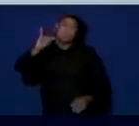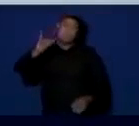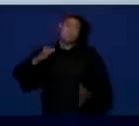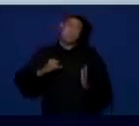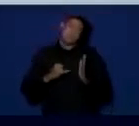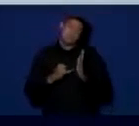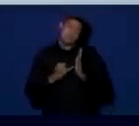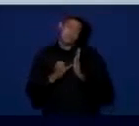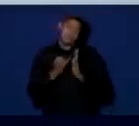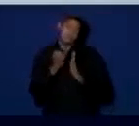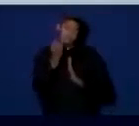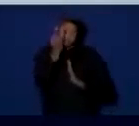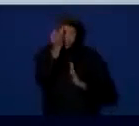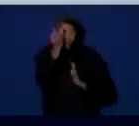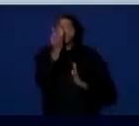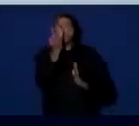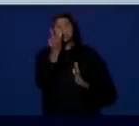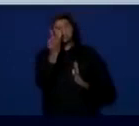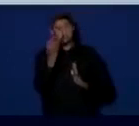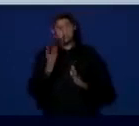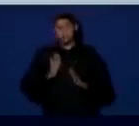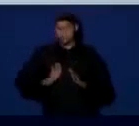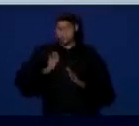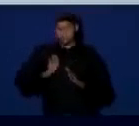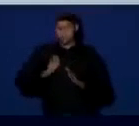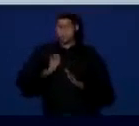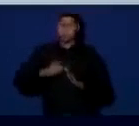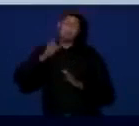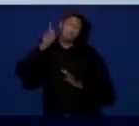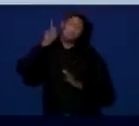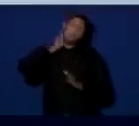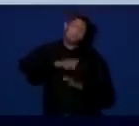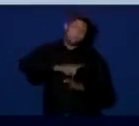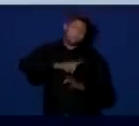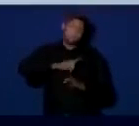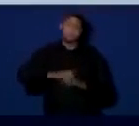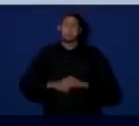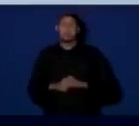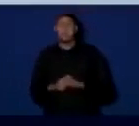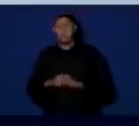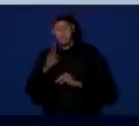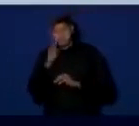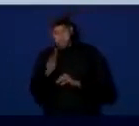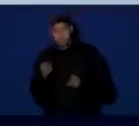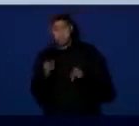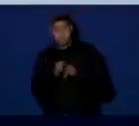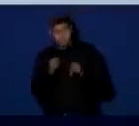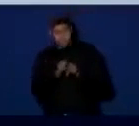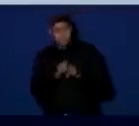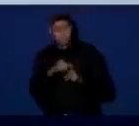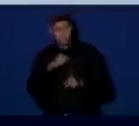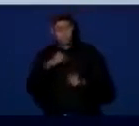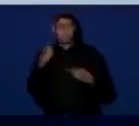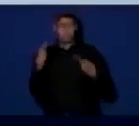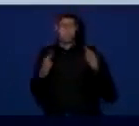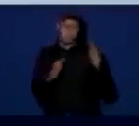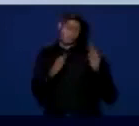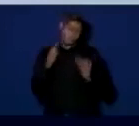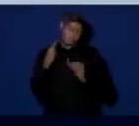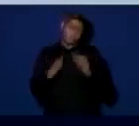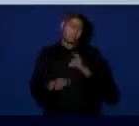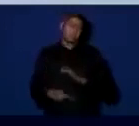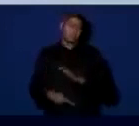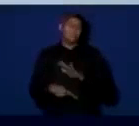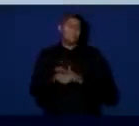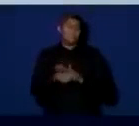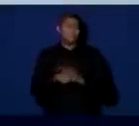inflação que se instalou nos Estados Unidos. E vejo também com preocupação a